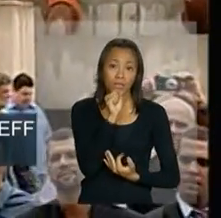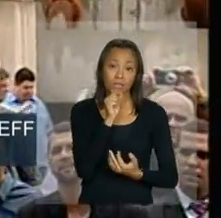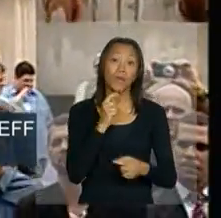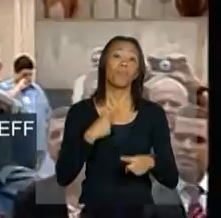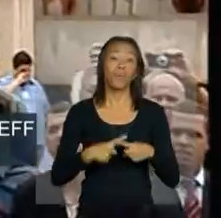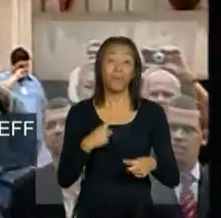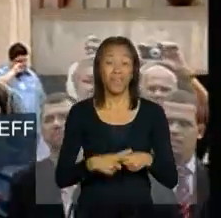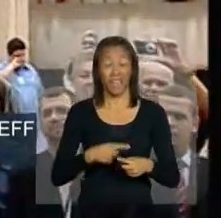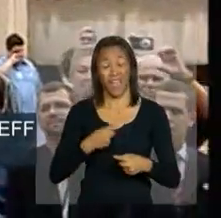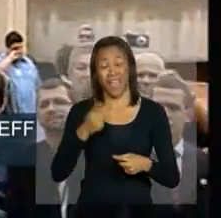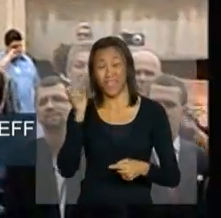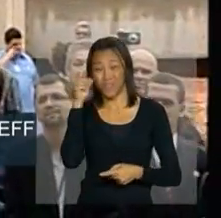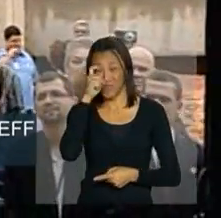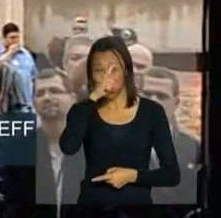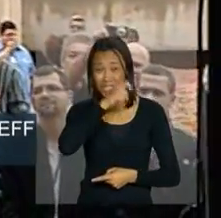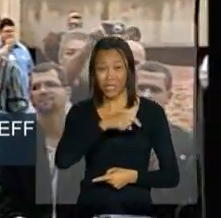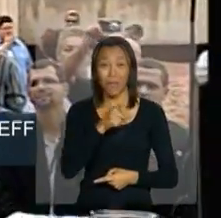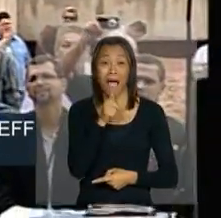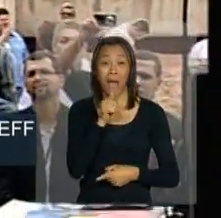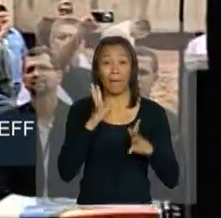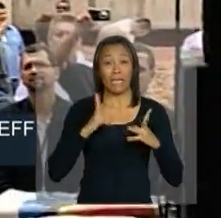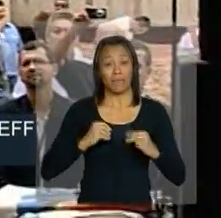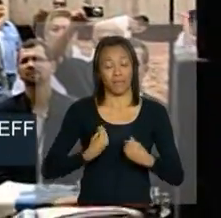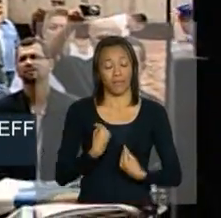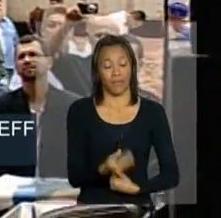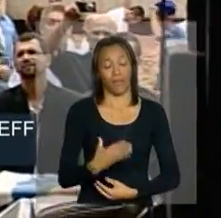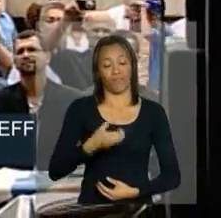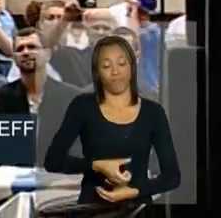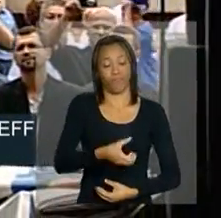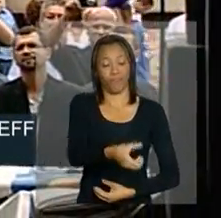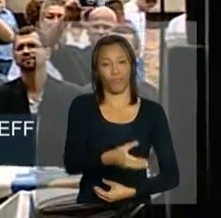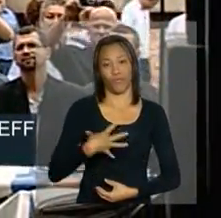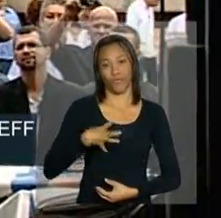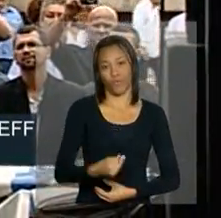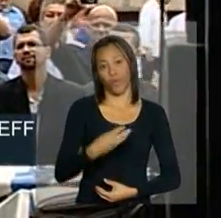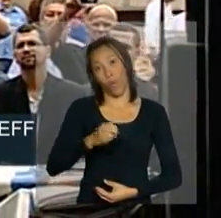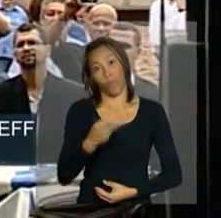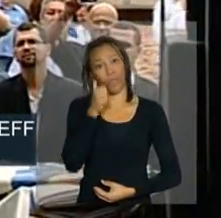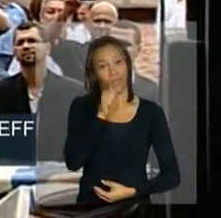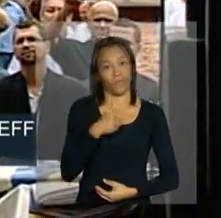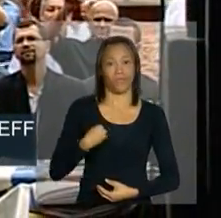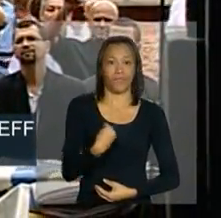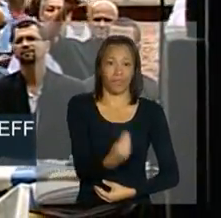coisa horrível não poder dar uma água limpa para um filho ou para uma filha.